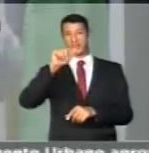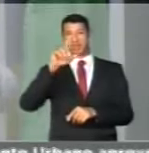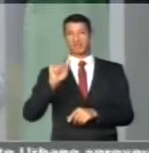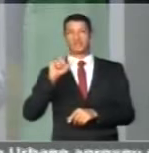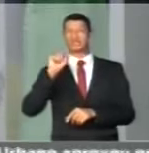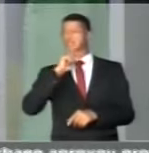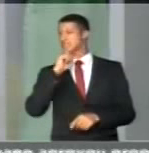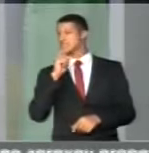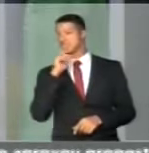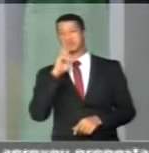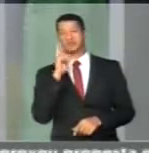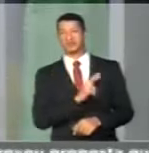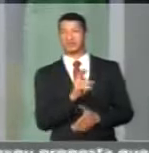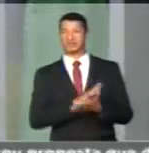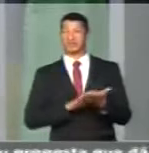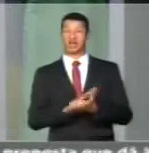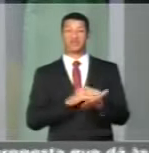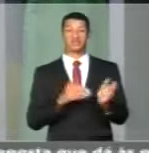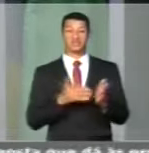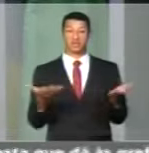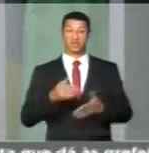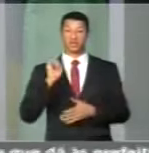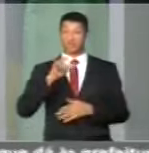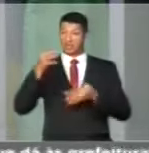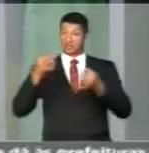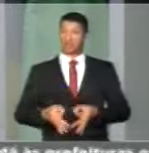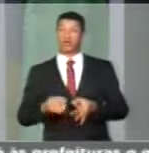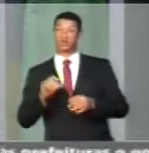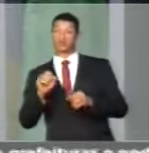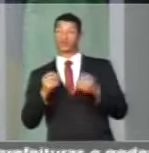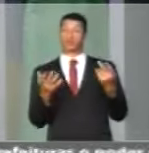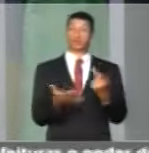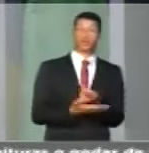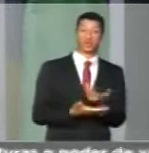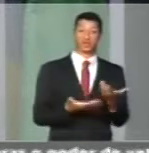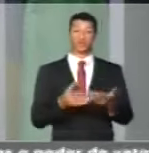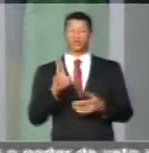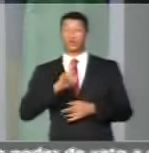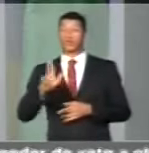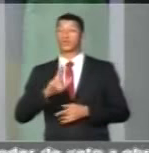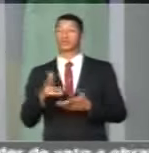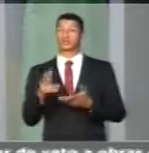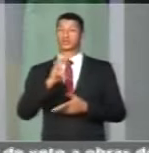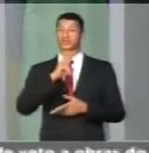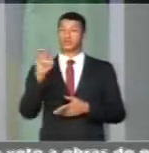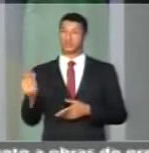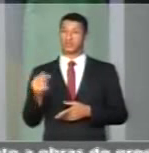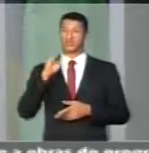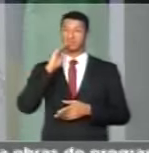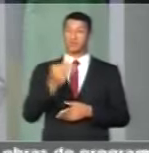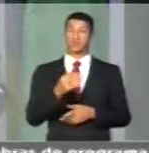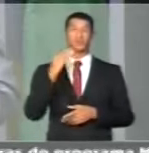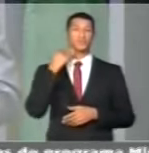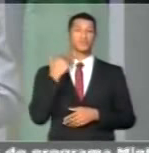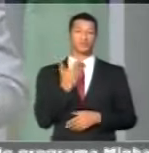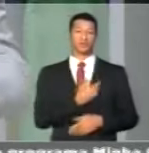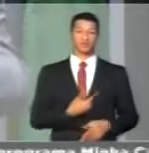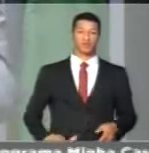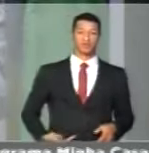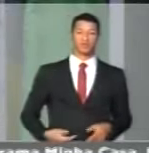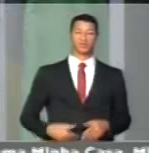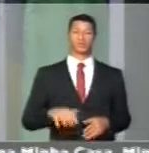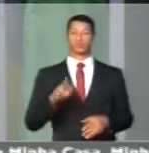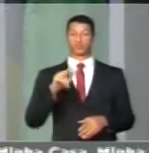que ninguém respondeu até agora se era justo, se era correto, se usar 57 bilhões dos bancos públicos,